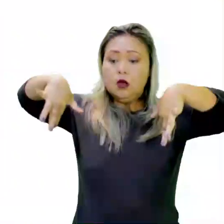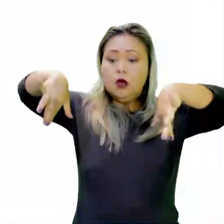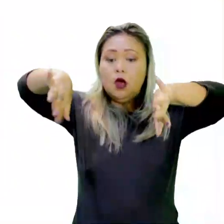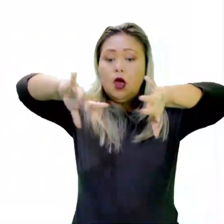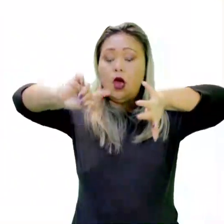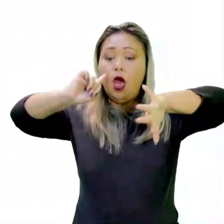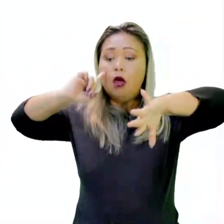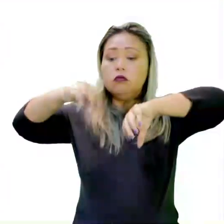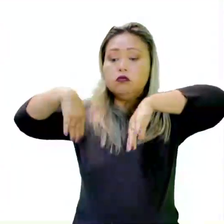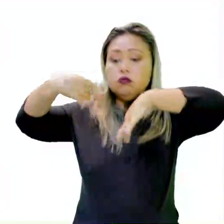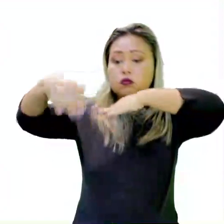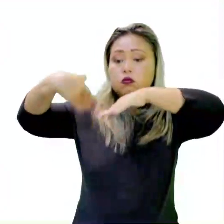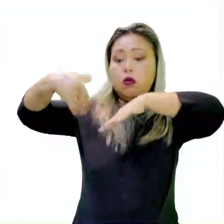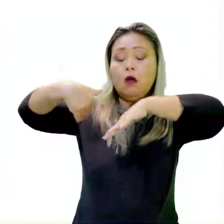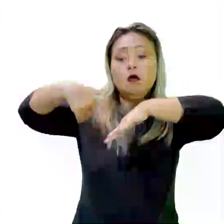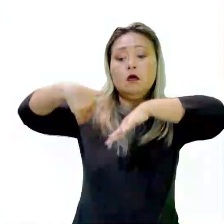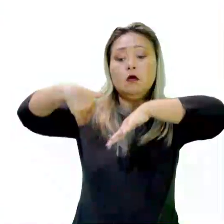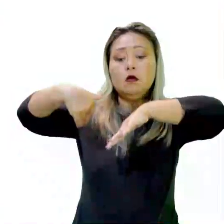desenvolvido,